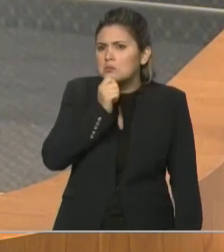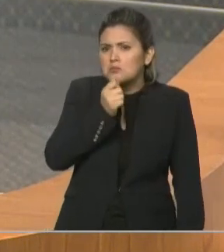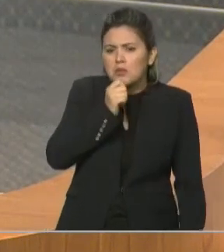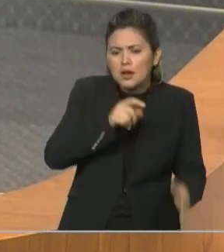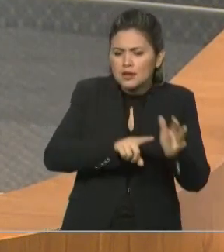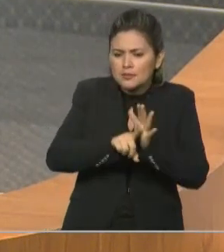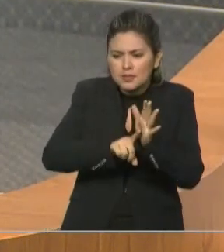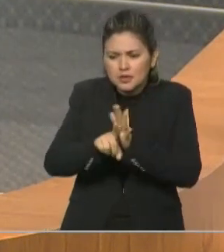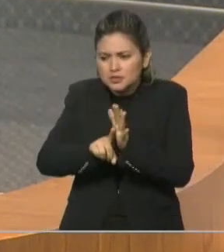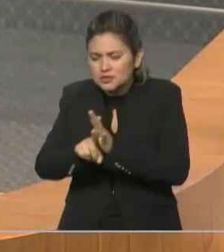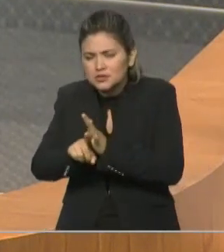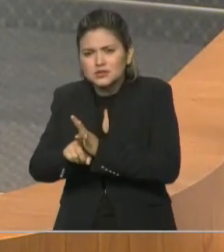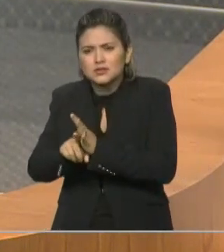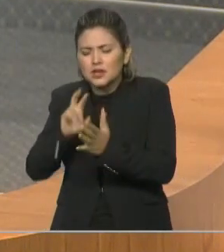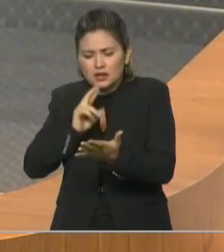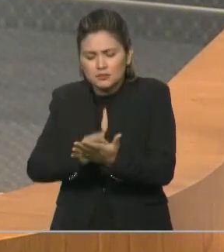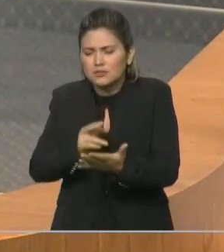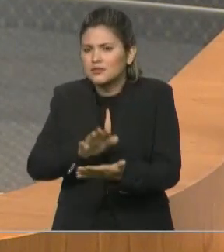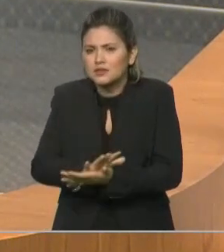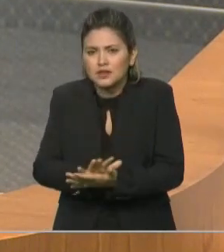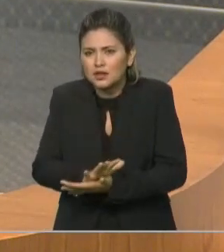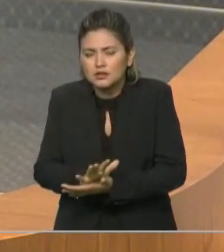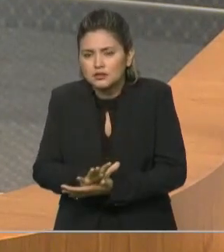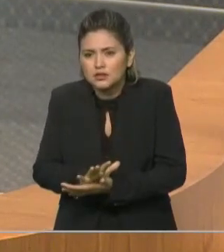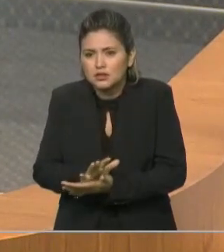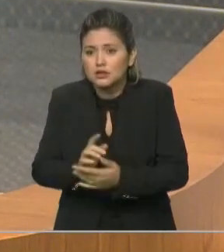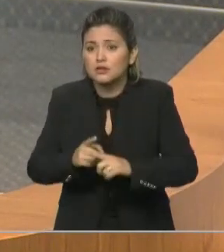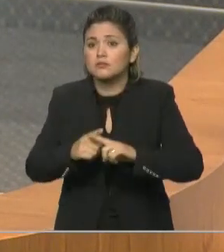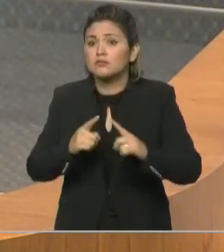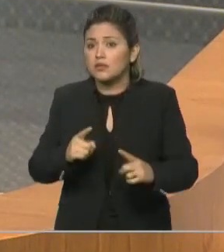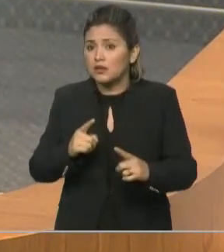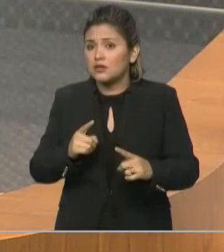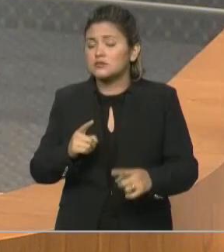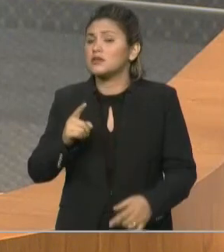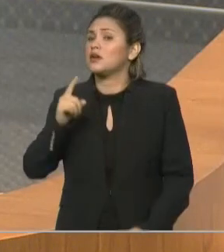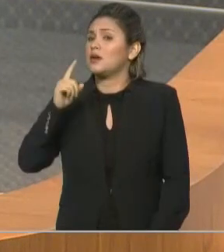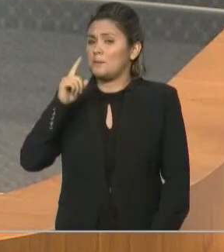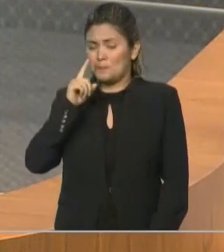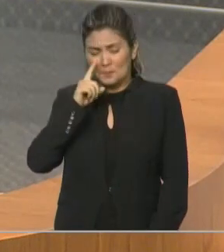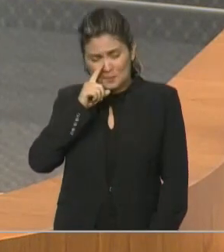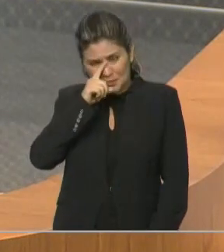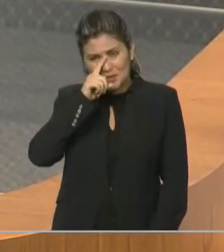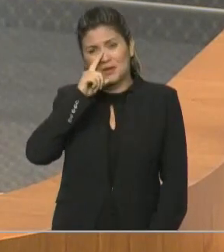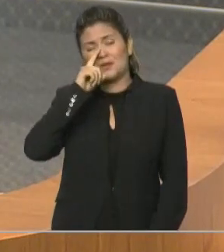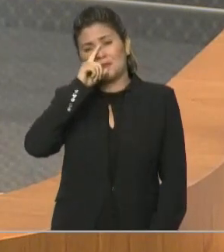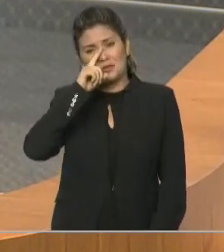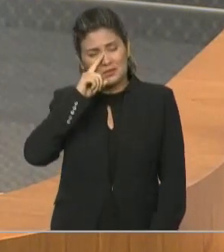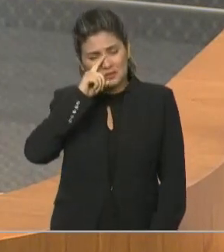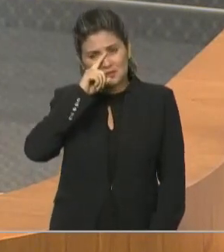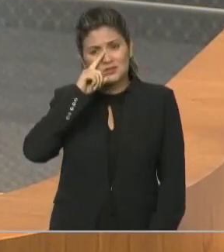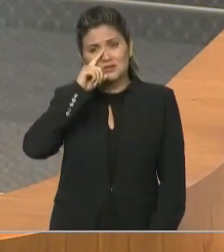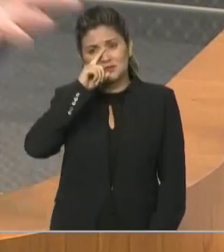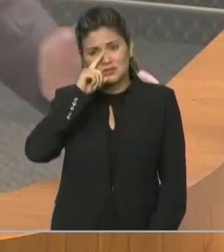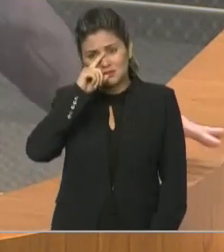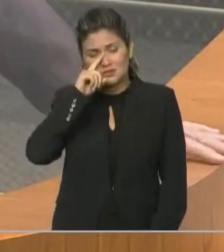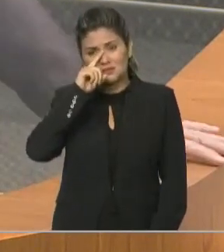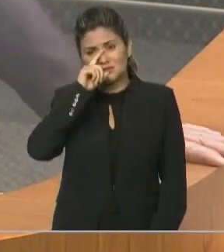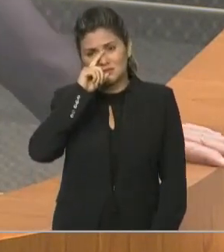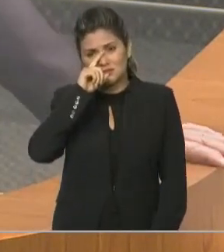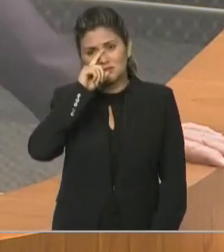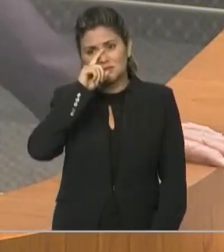dos consórcios Alumar, todas, alto, alto, alto, alto, alto. 5 de alto e 2 que não